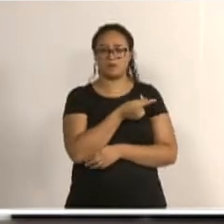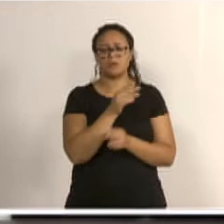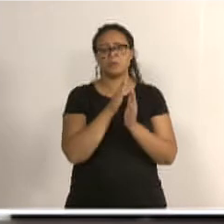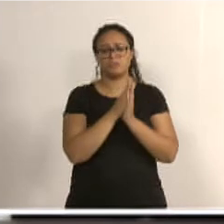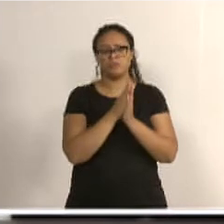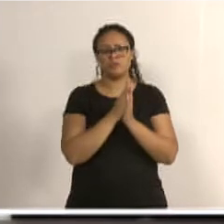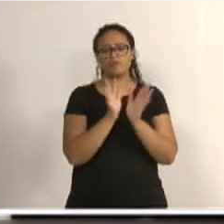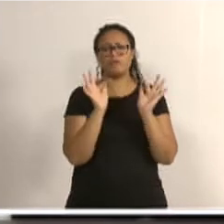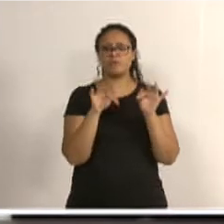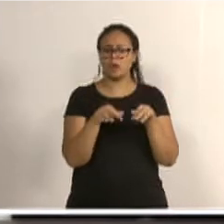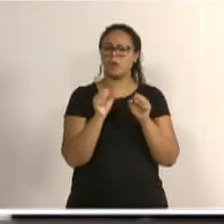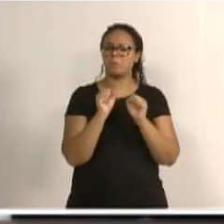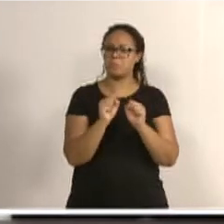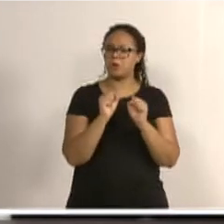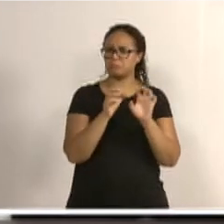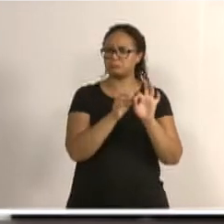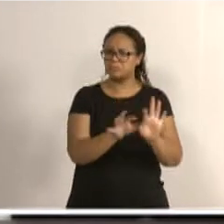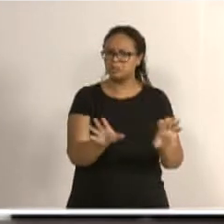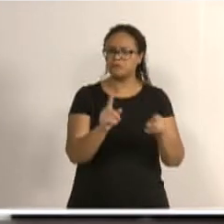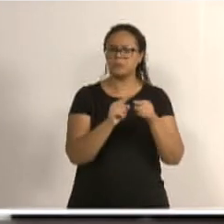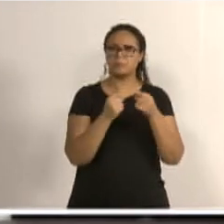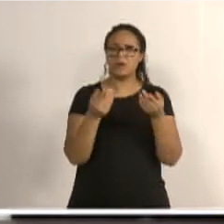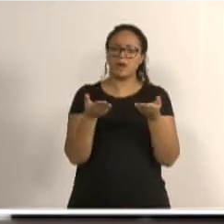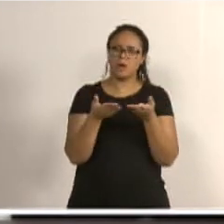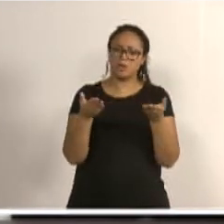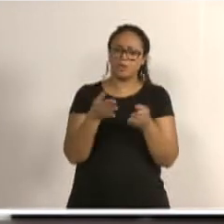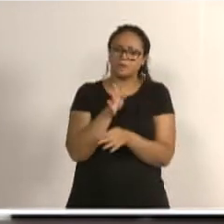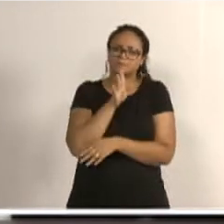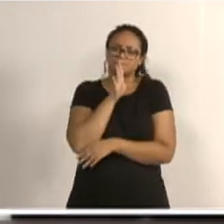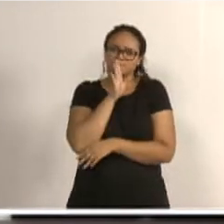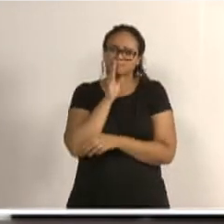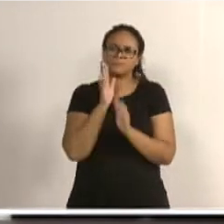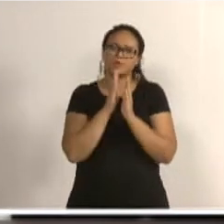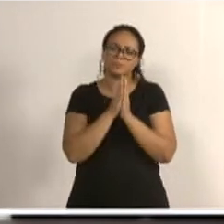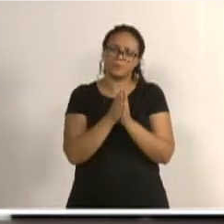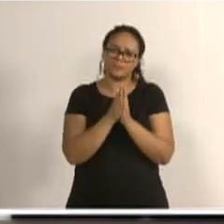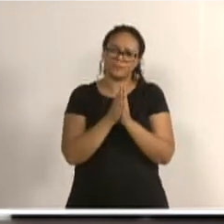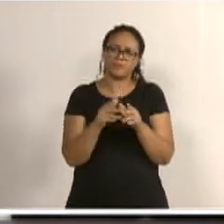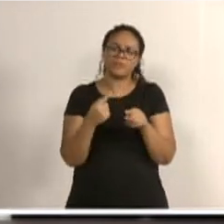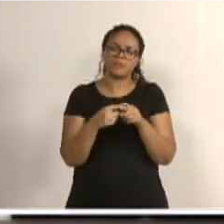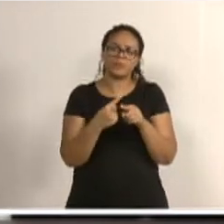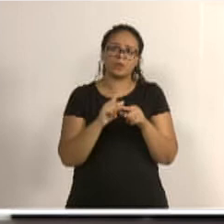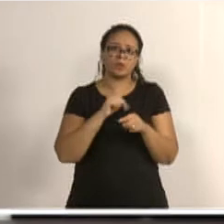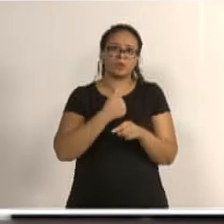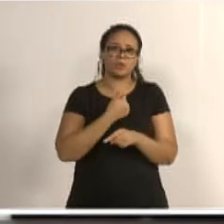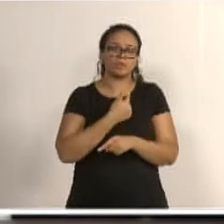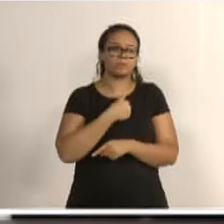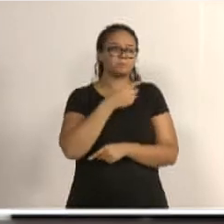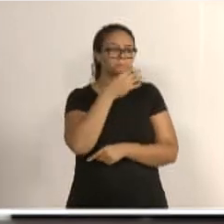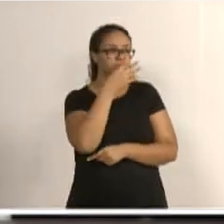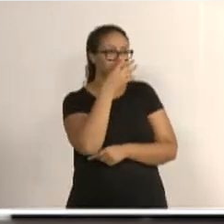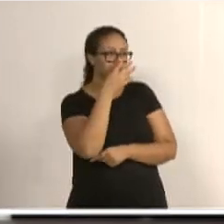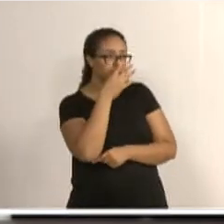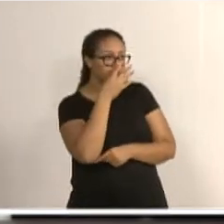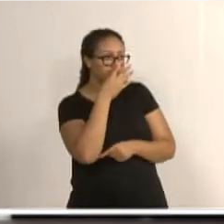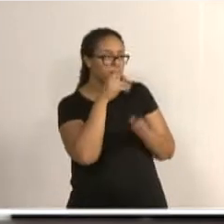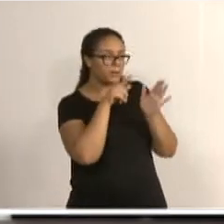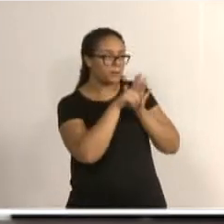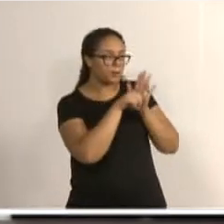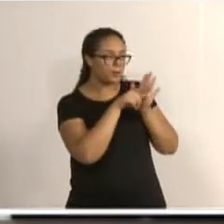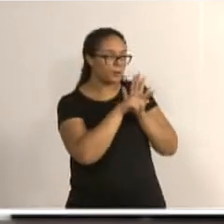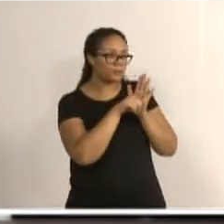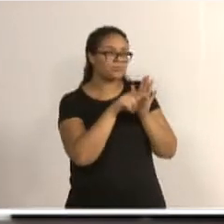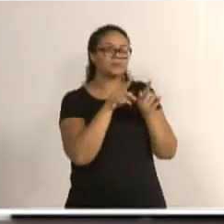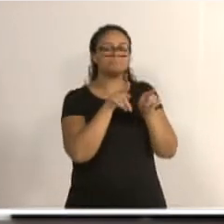suas manifestações, mas enquanto estiver falando, da mesma forma que está sendo ouvida a pergunta, eu peço que deixem dar o direito de